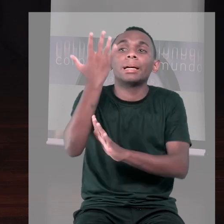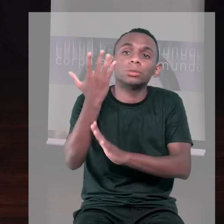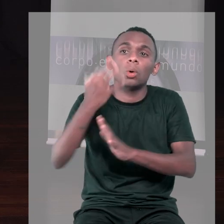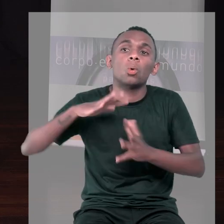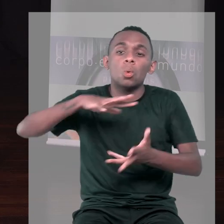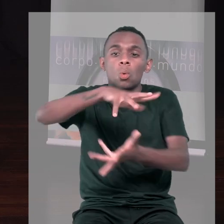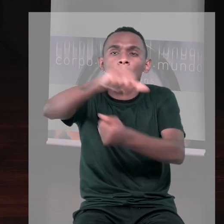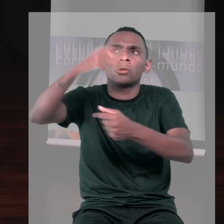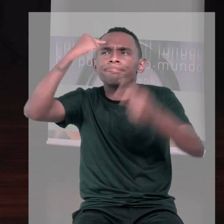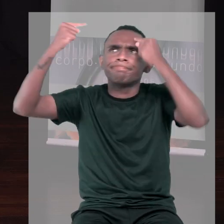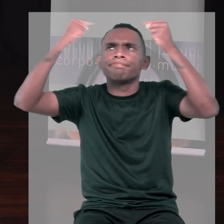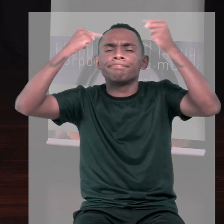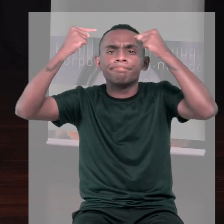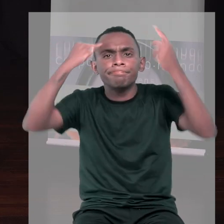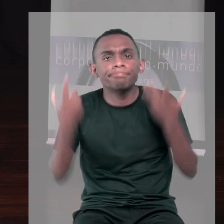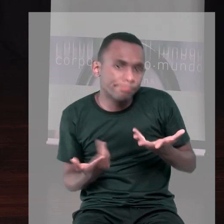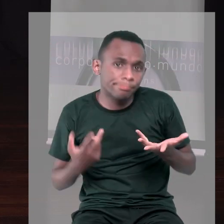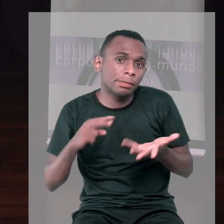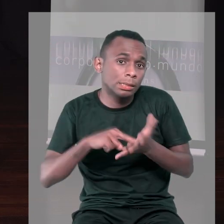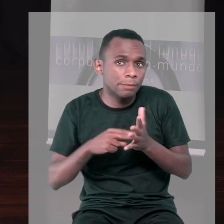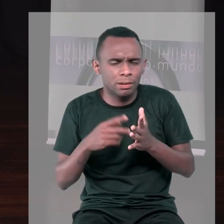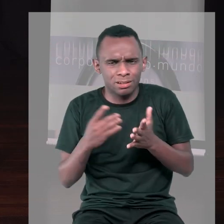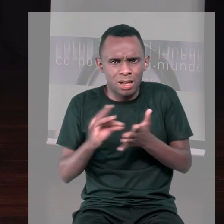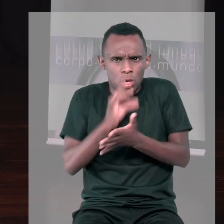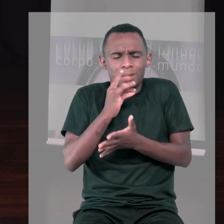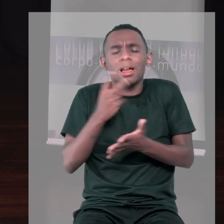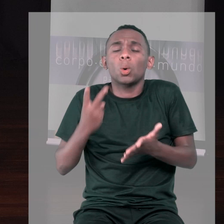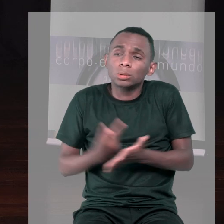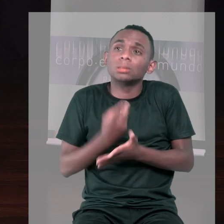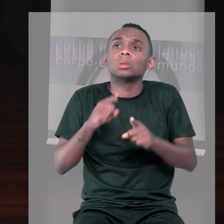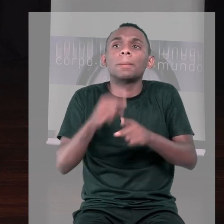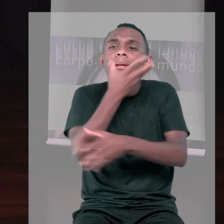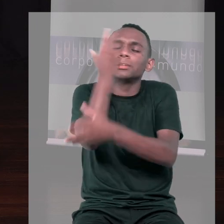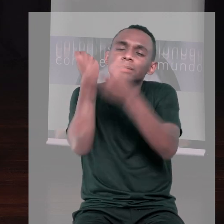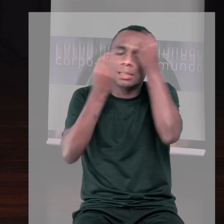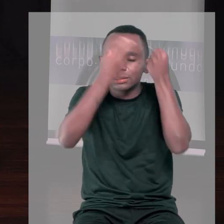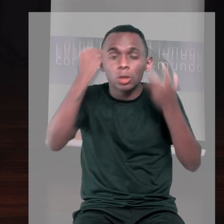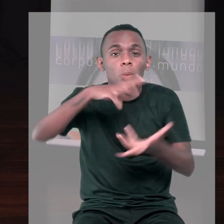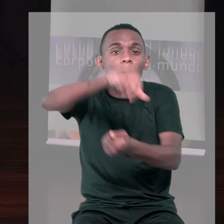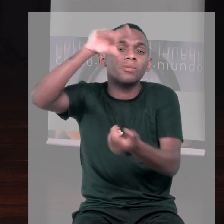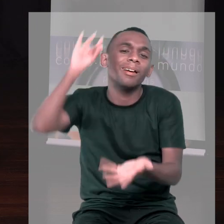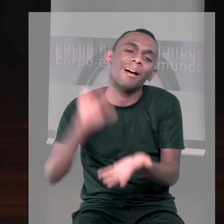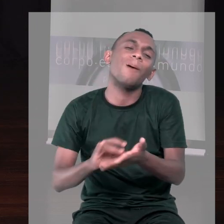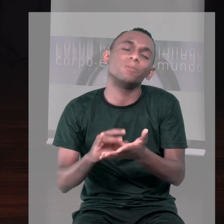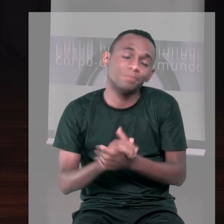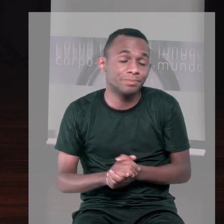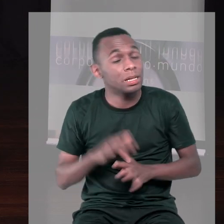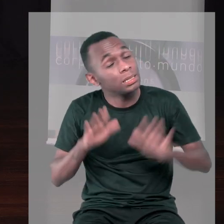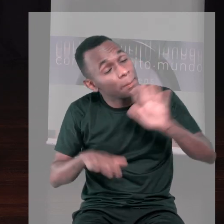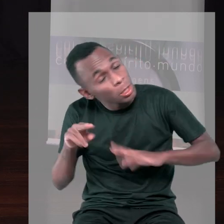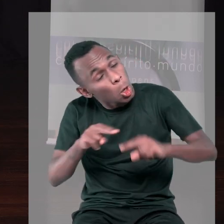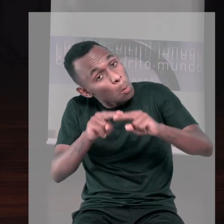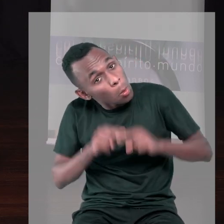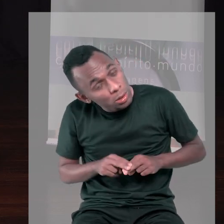momentos, pouco capaz de compreender exatamente a realidade em que ele se encontrava. O abandono do